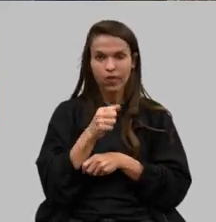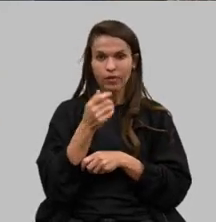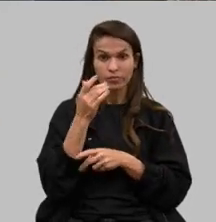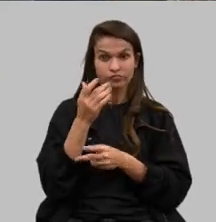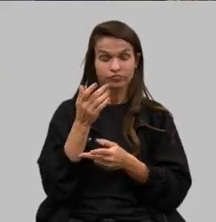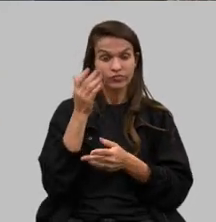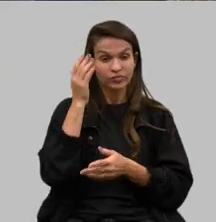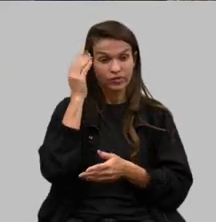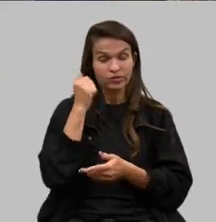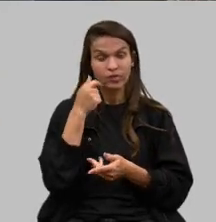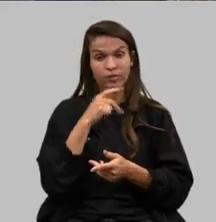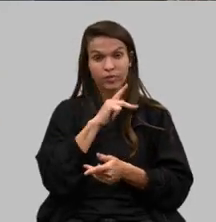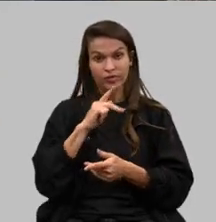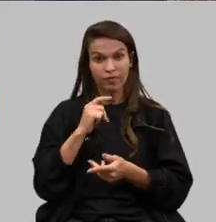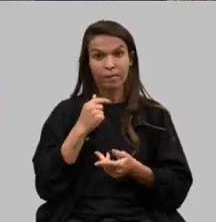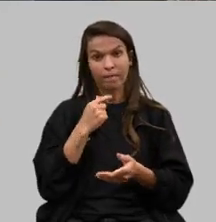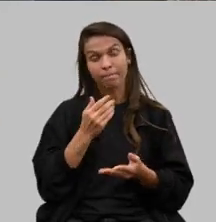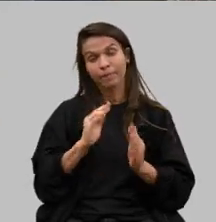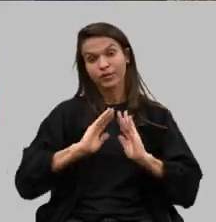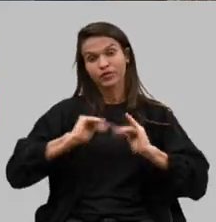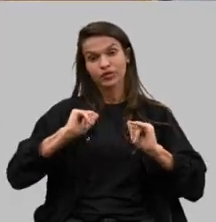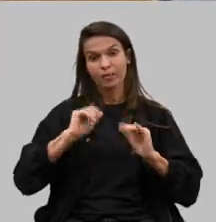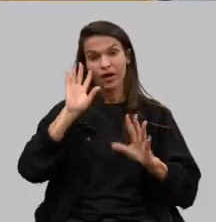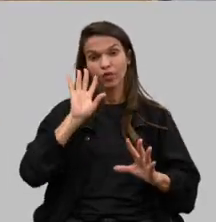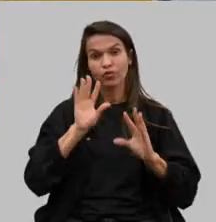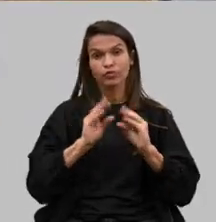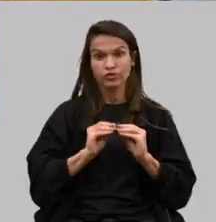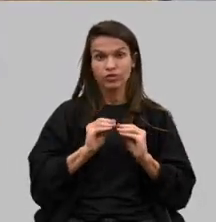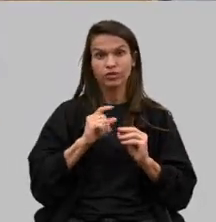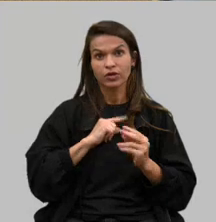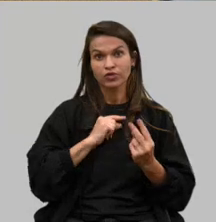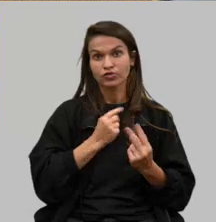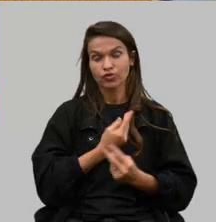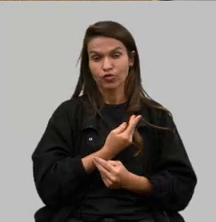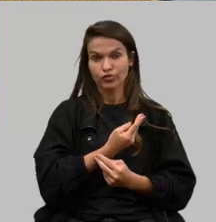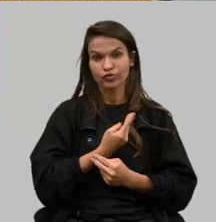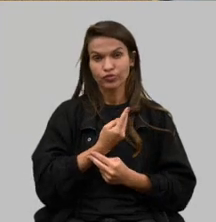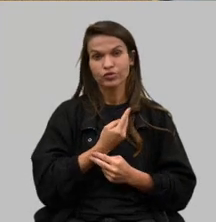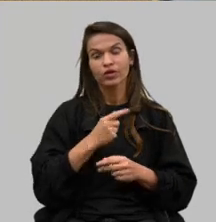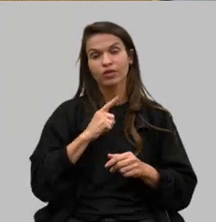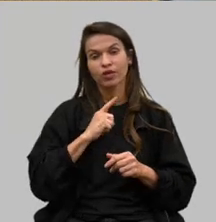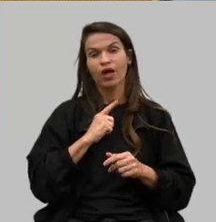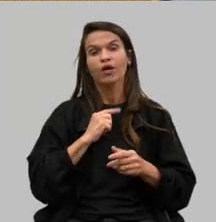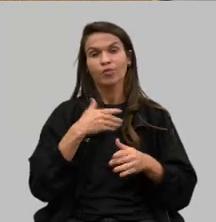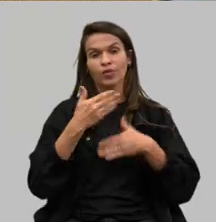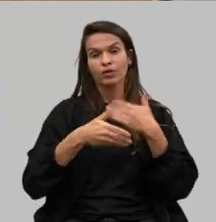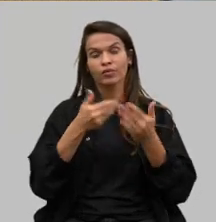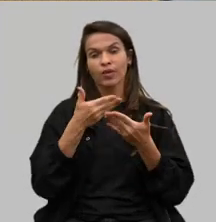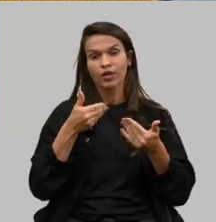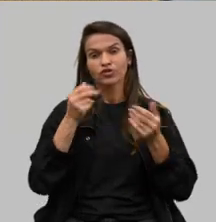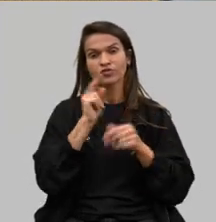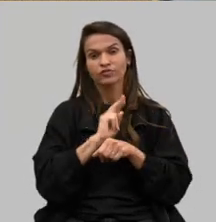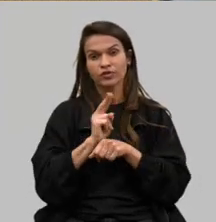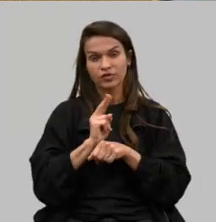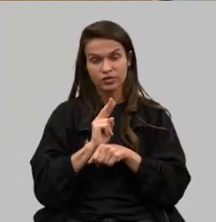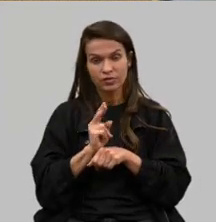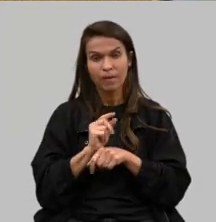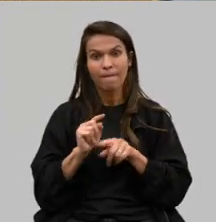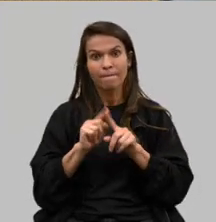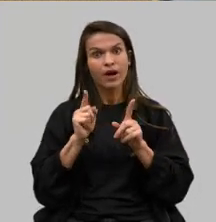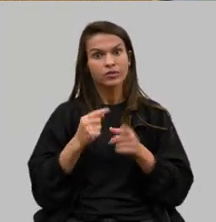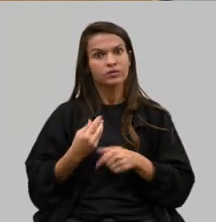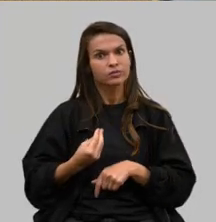eu concluir que pede só temos nós dois aqui né então a gente tem um processo melhor de fiscalização porque a gente tem mais tempo mas eu tô com